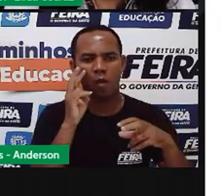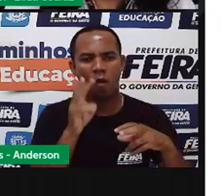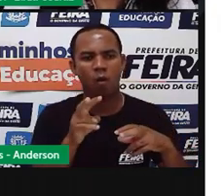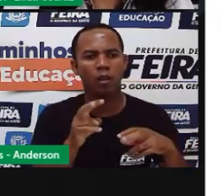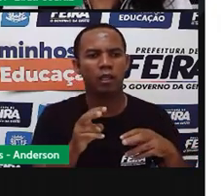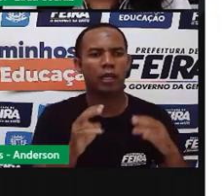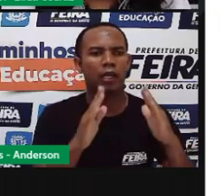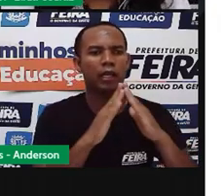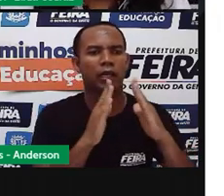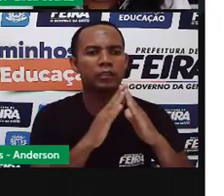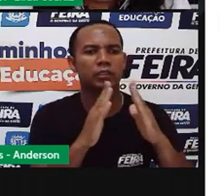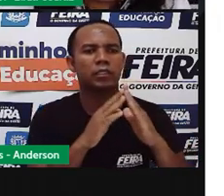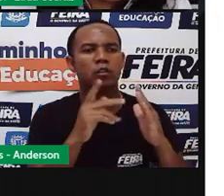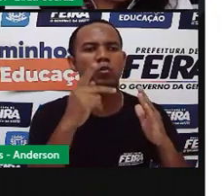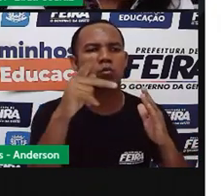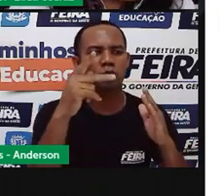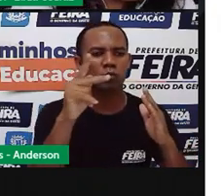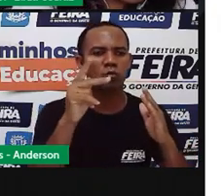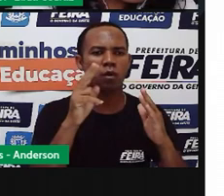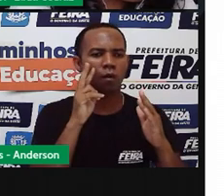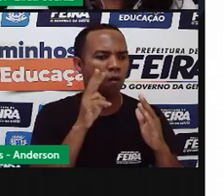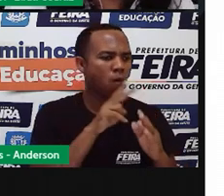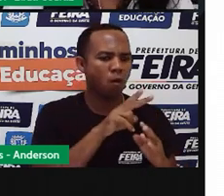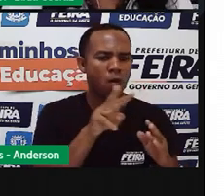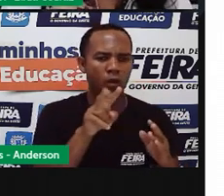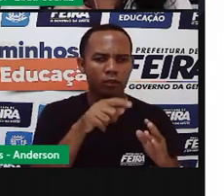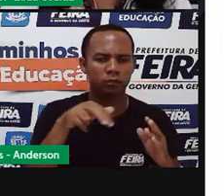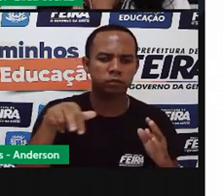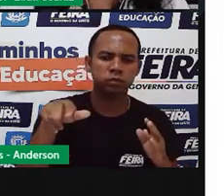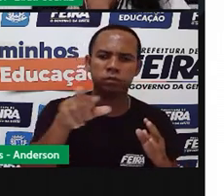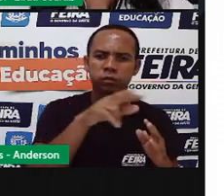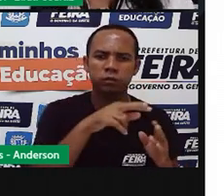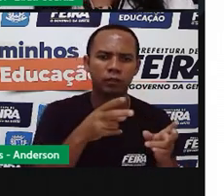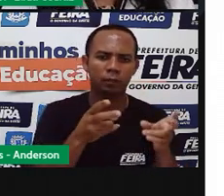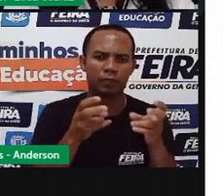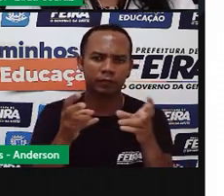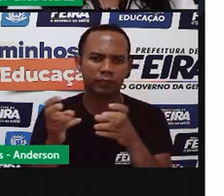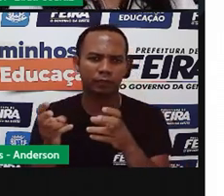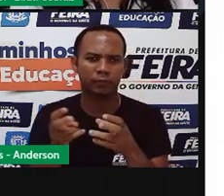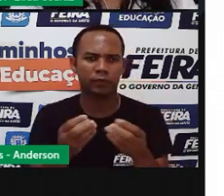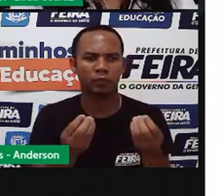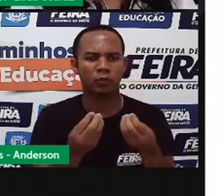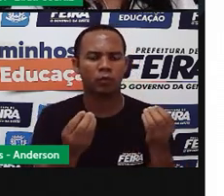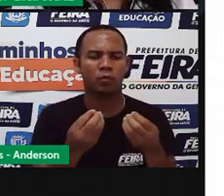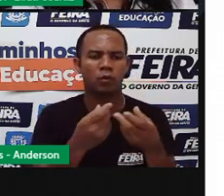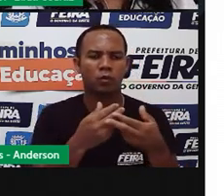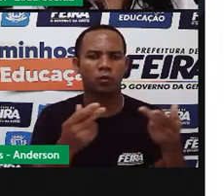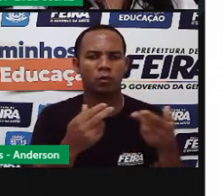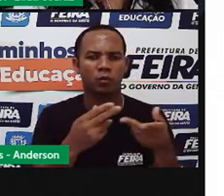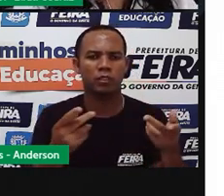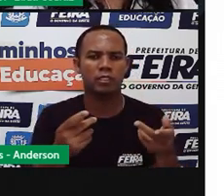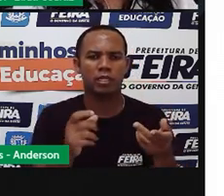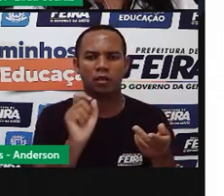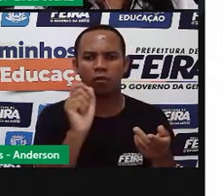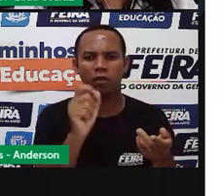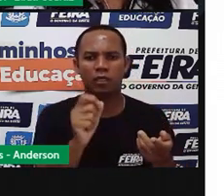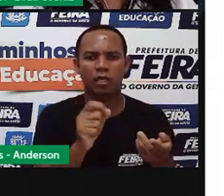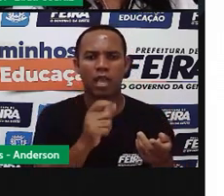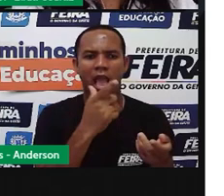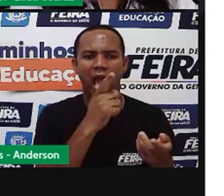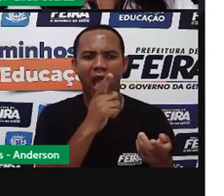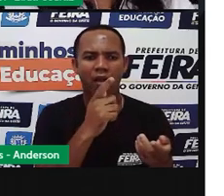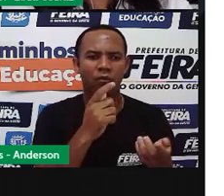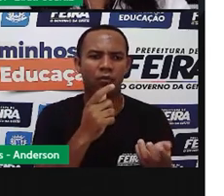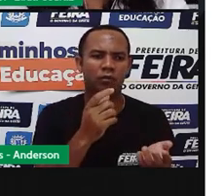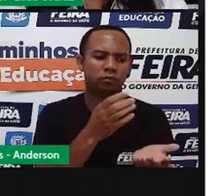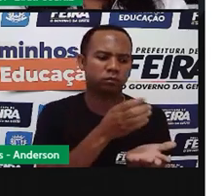sua cozinha, dá uma passeada na cozinha e observa as coisas que servem para colocar